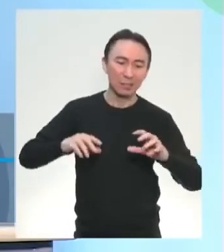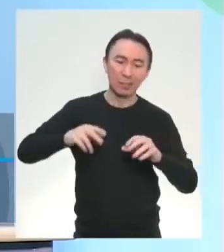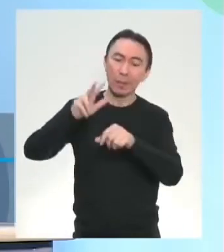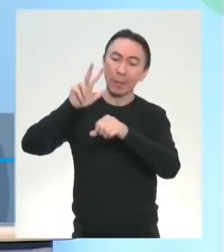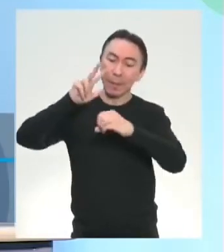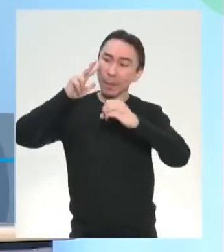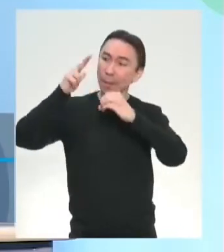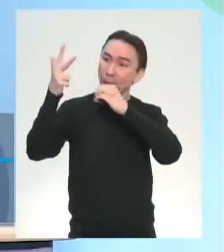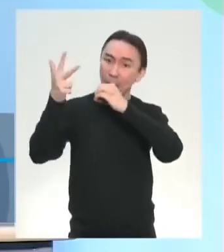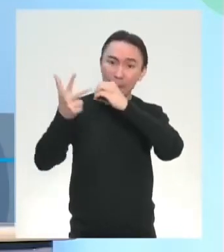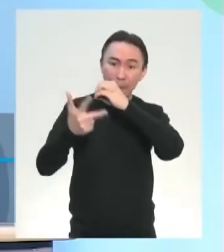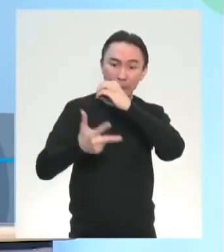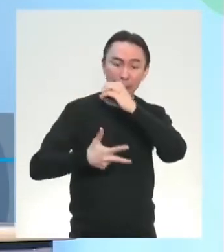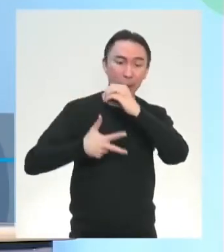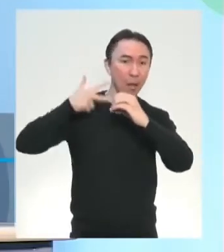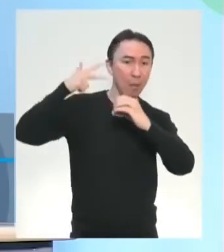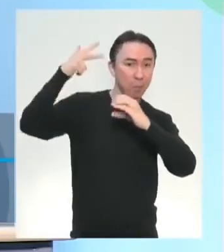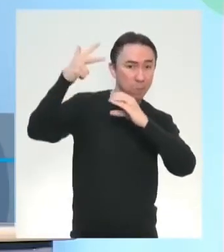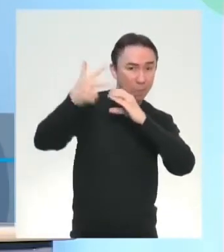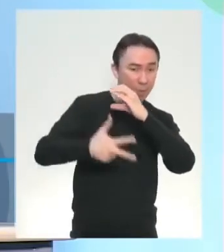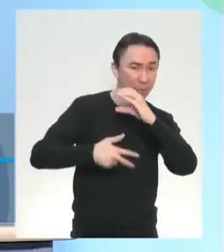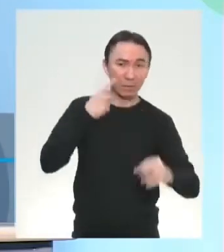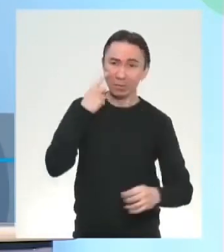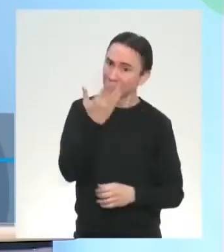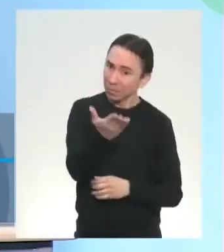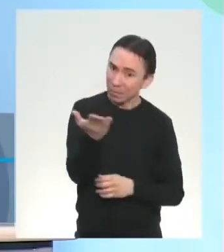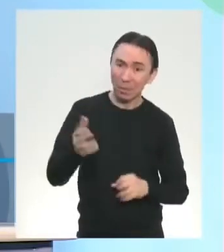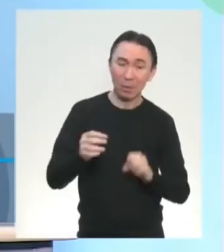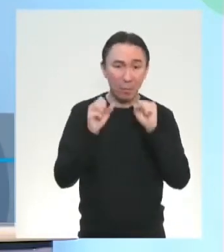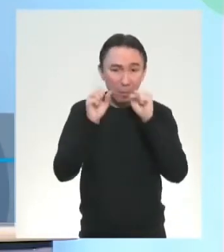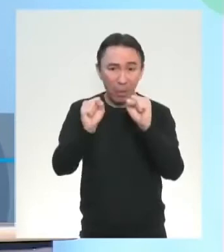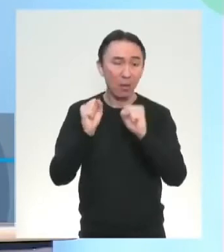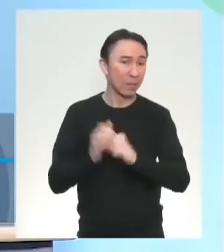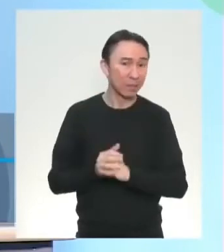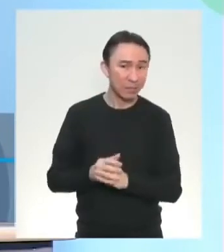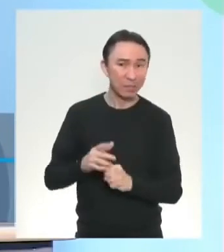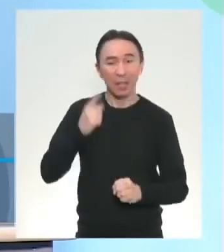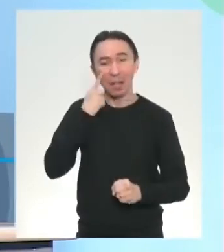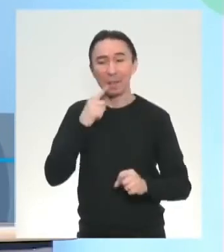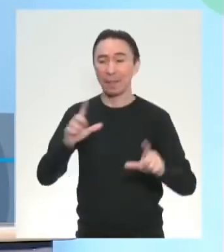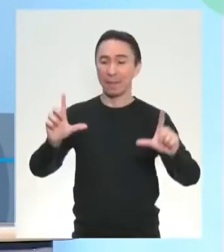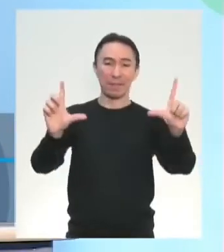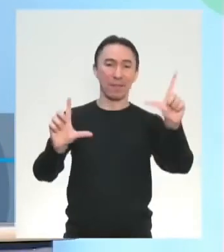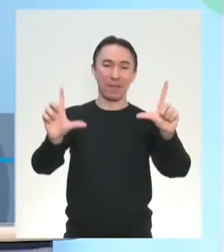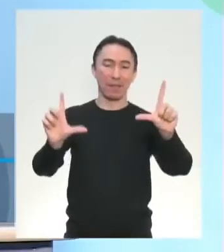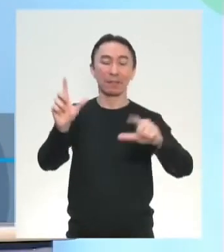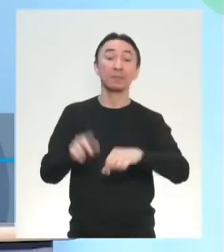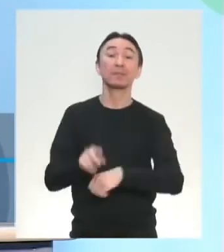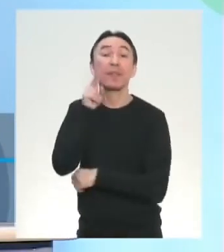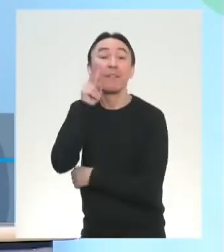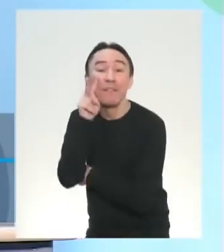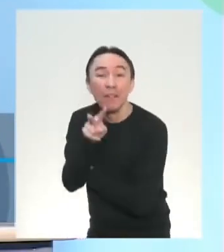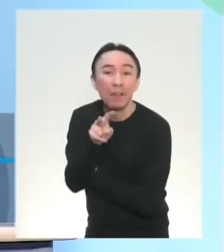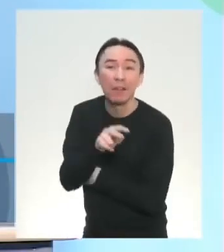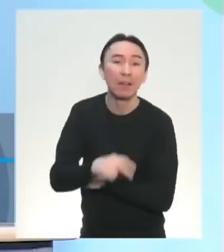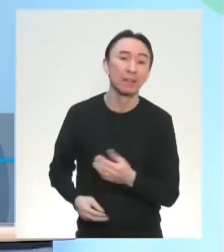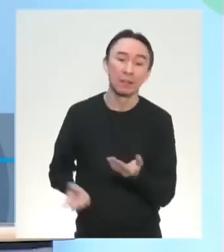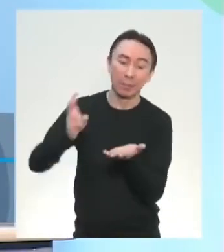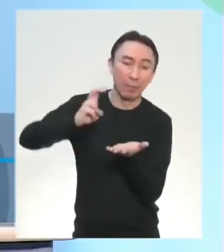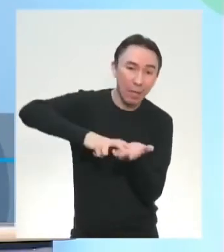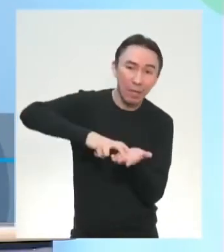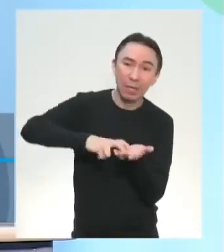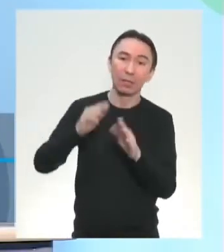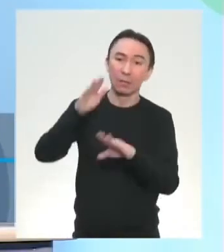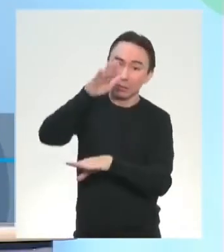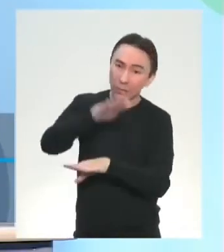você, galerinha, todos os dias você pode ver nos jornais. Manhã, tarde, noite, né? Muitas imagens que passaram